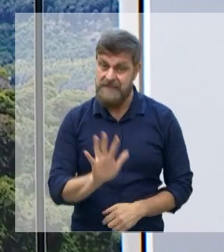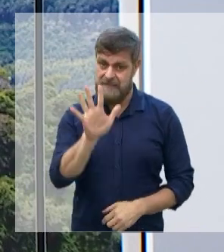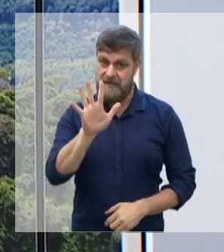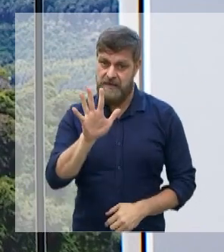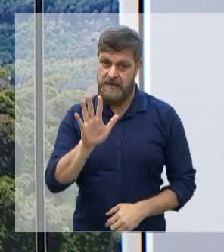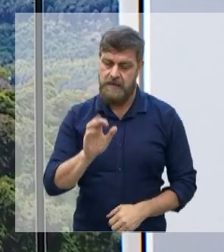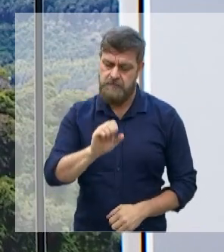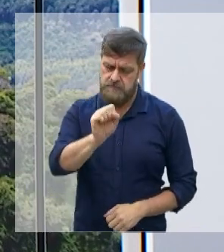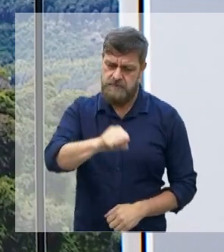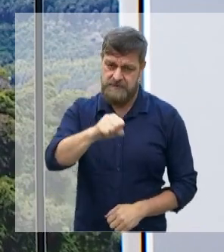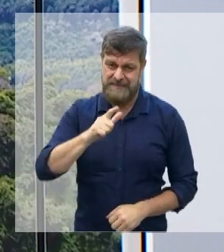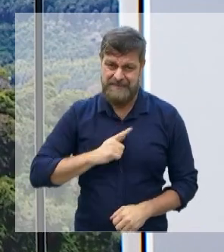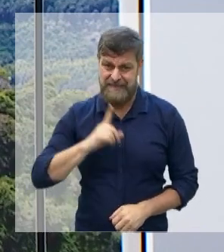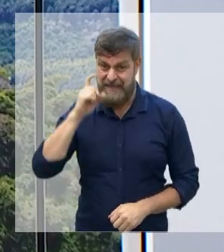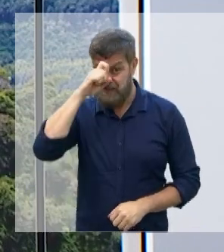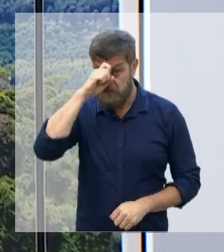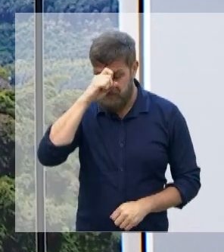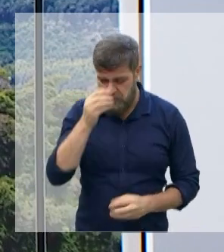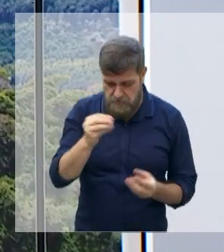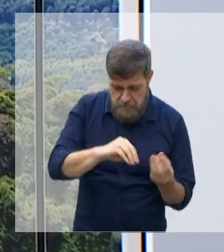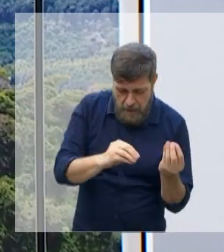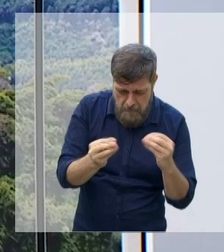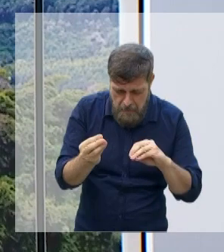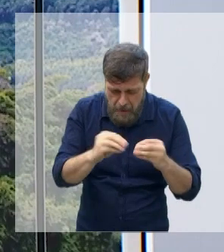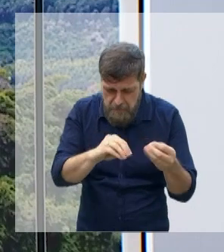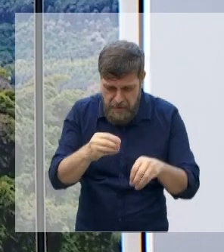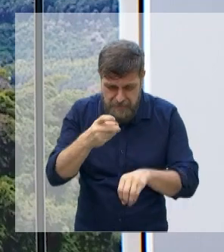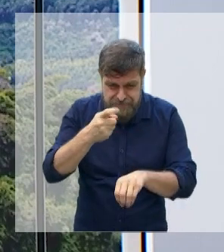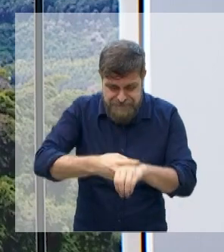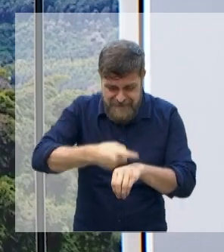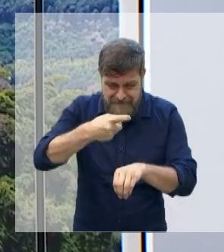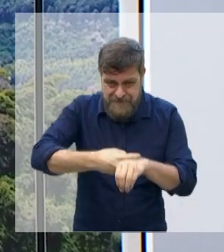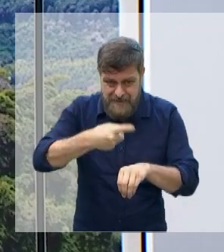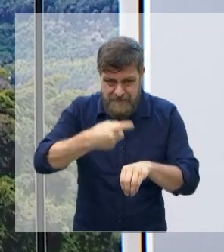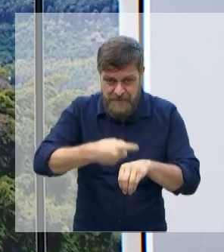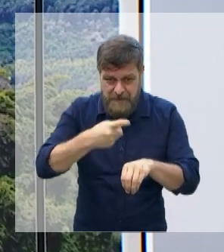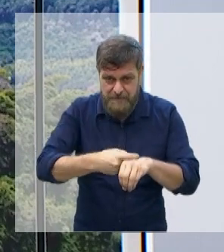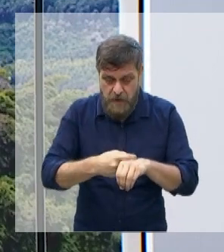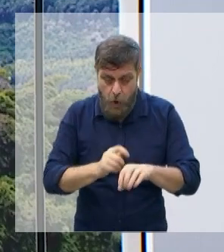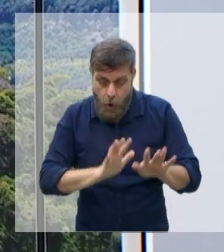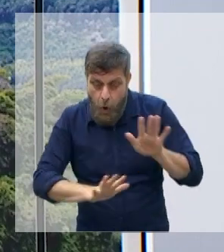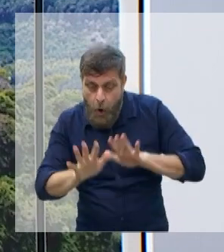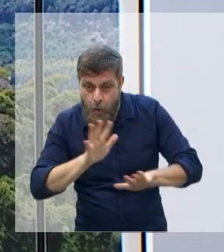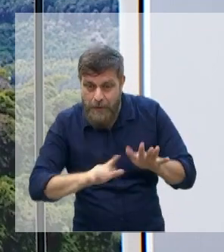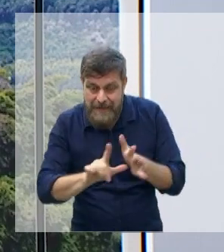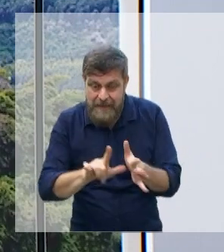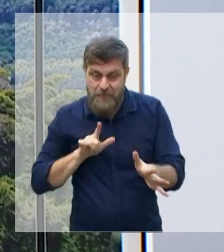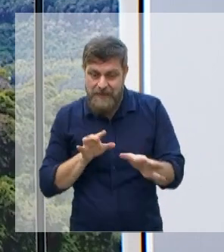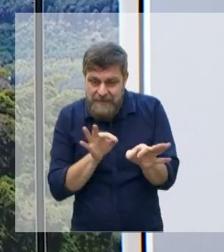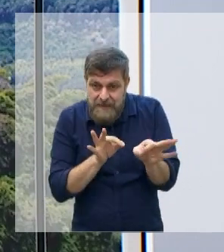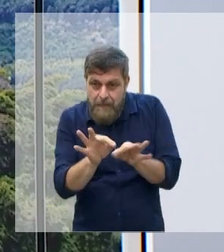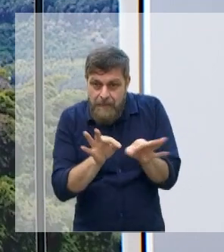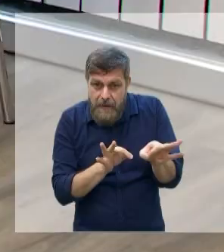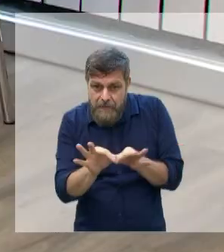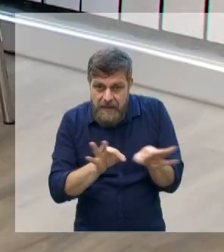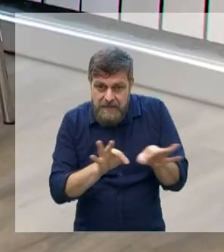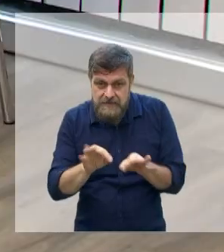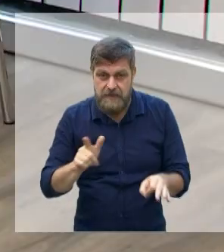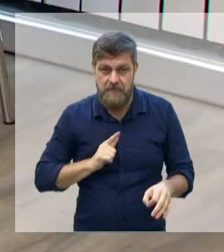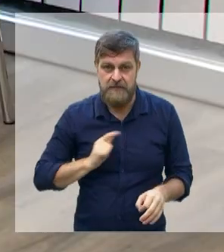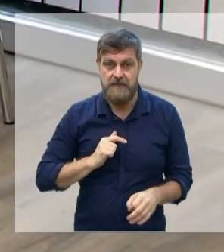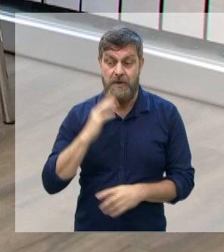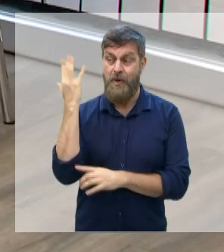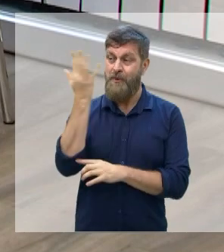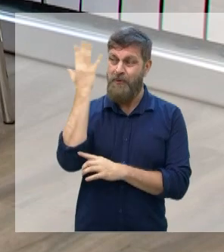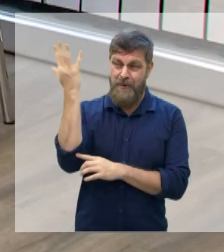um pouco mais difícil de ser construído porque exige um tempo de cura um cuidado na preparação e as condições atmosféricas